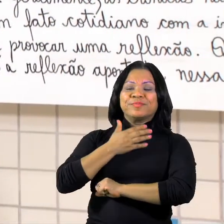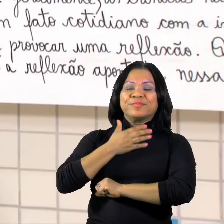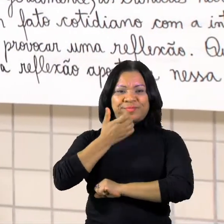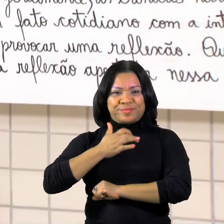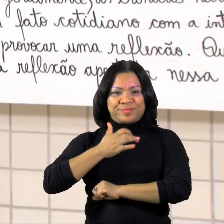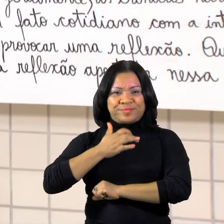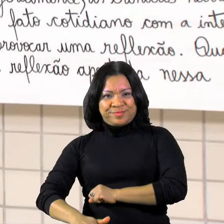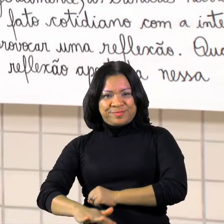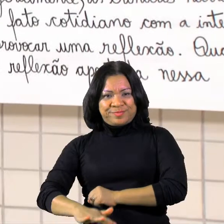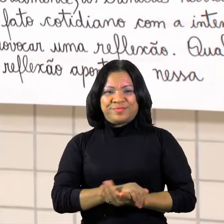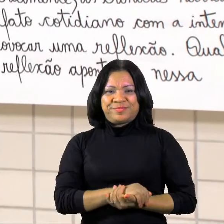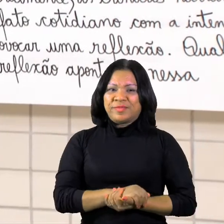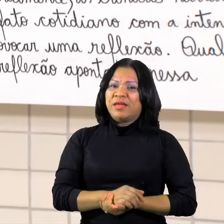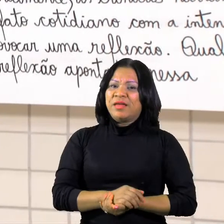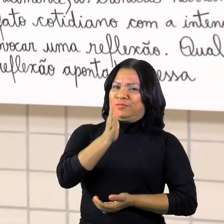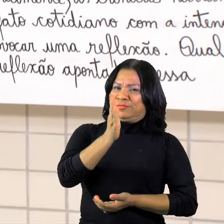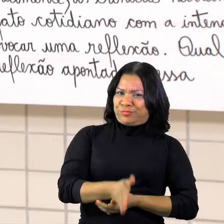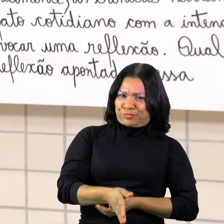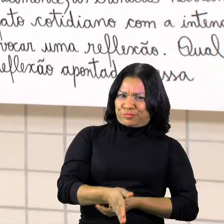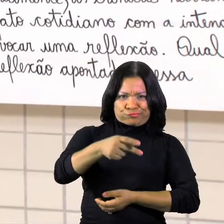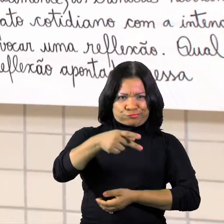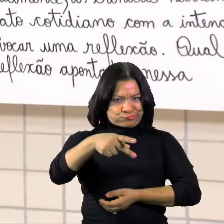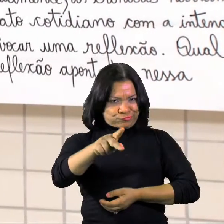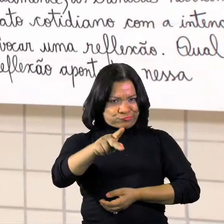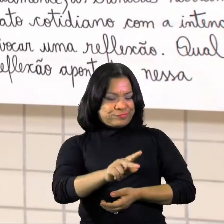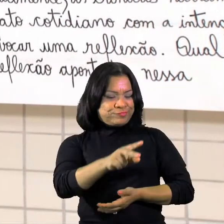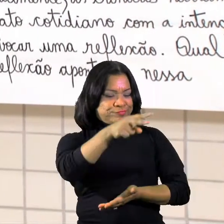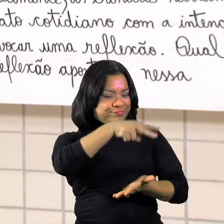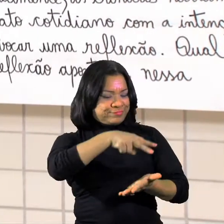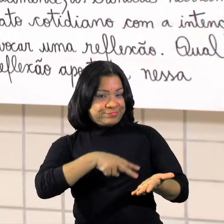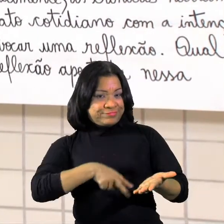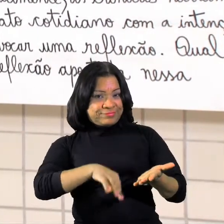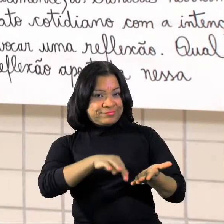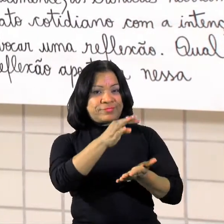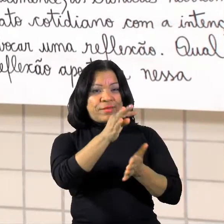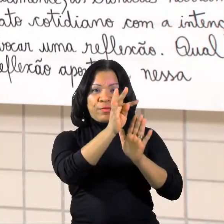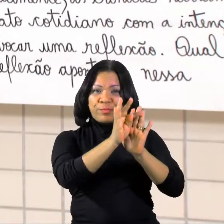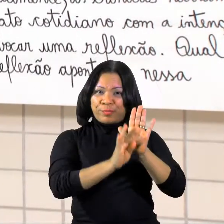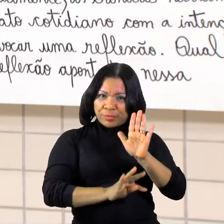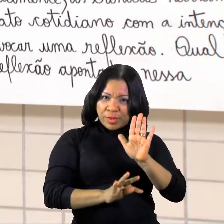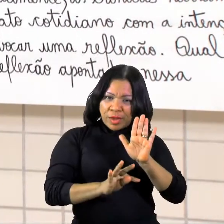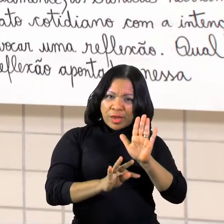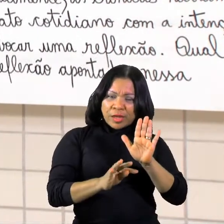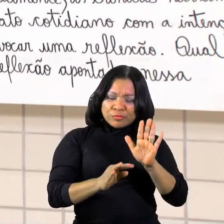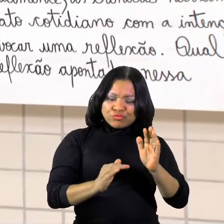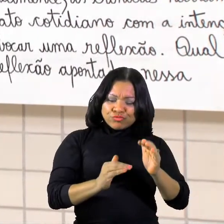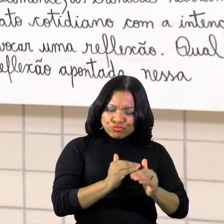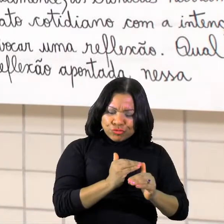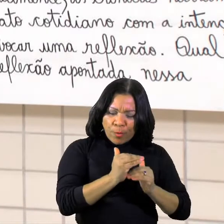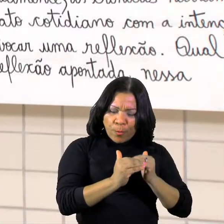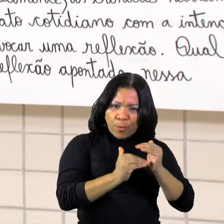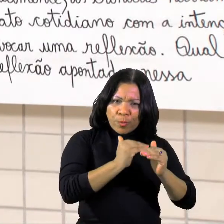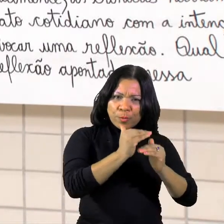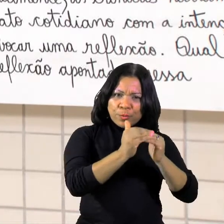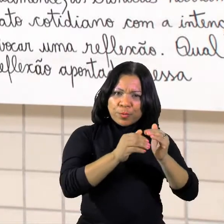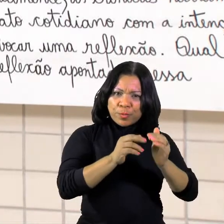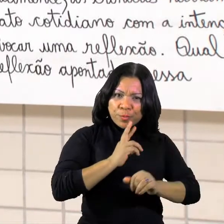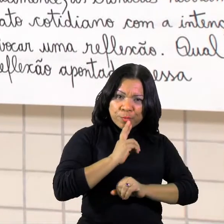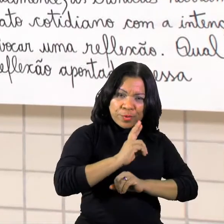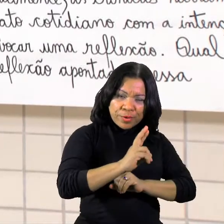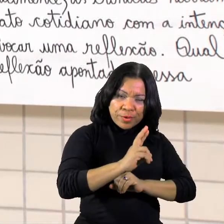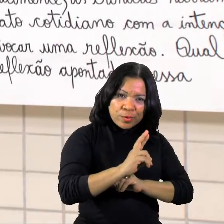já lendo o texto e já tentando formular a sua resposta a partir desse questionamento.